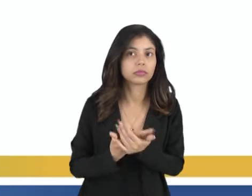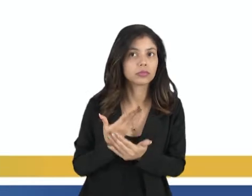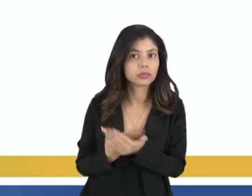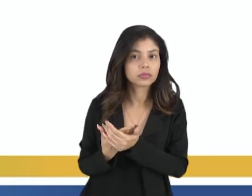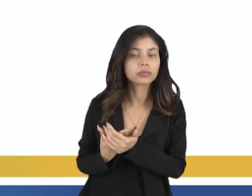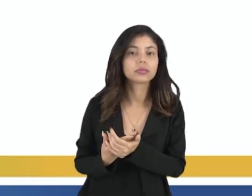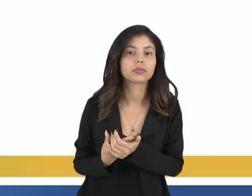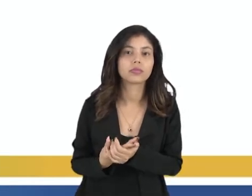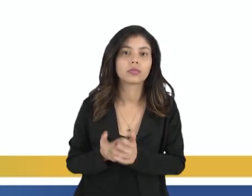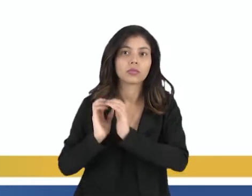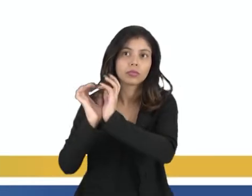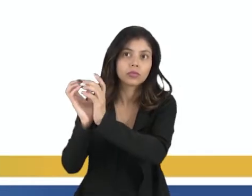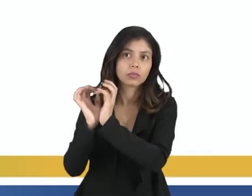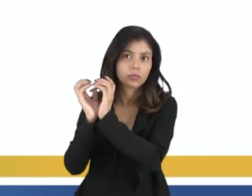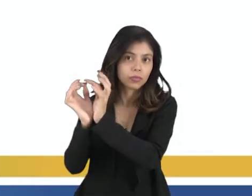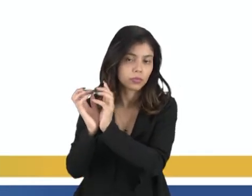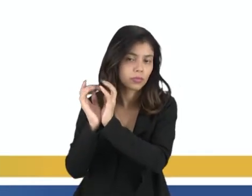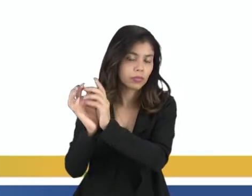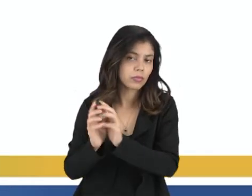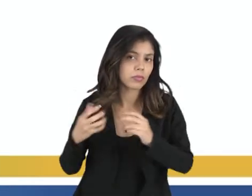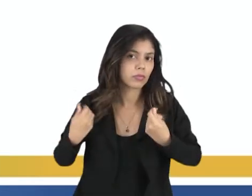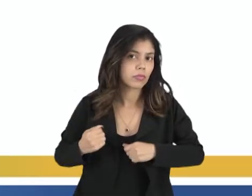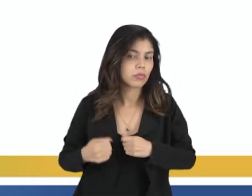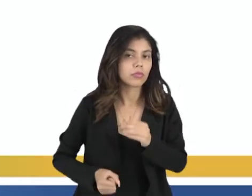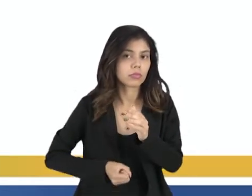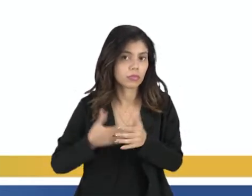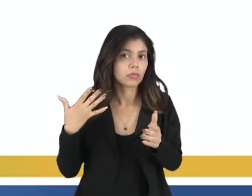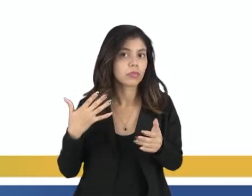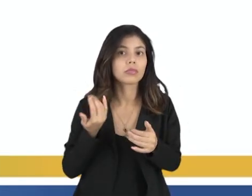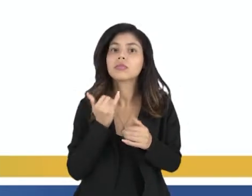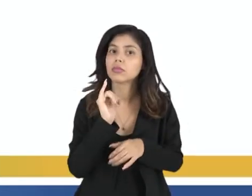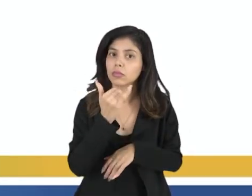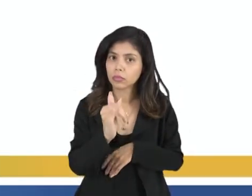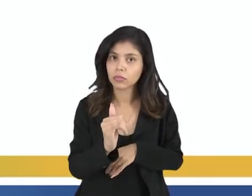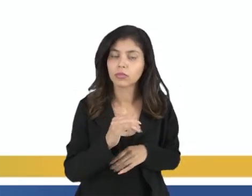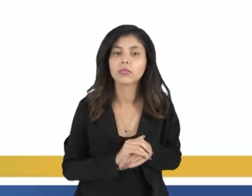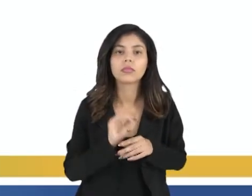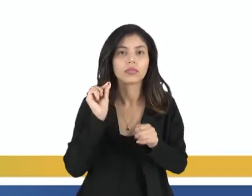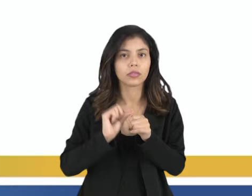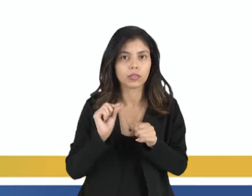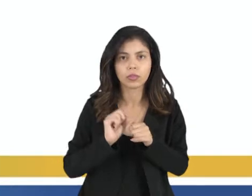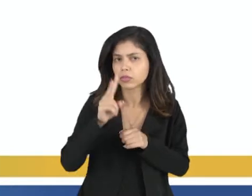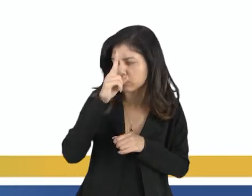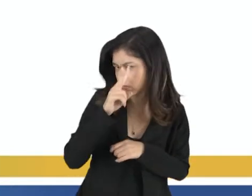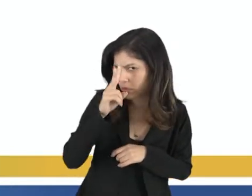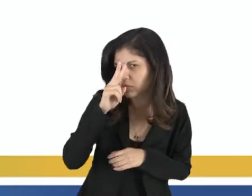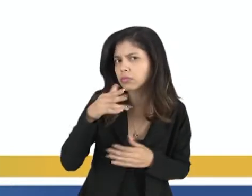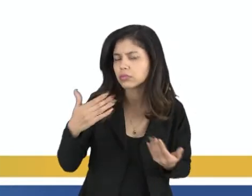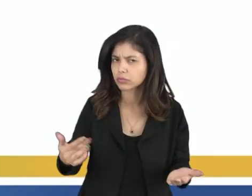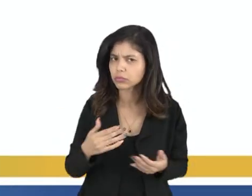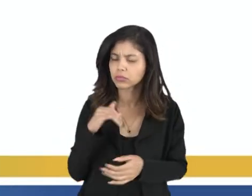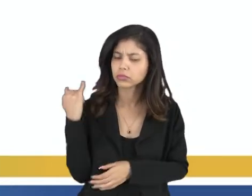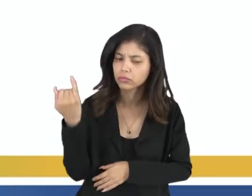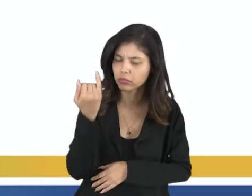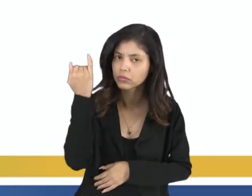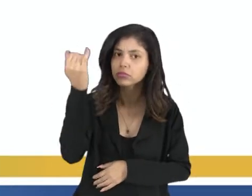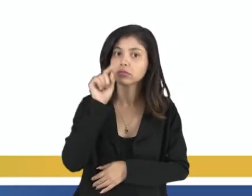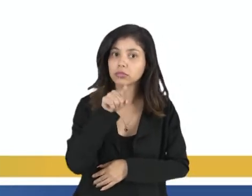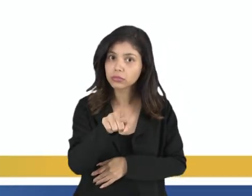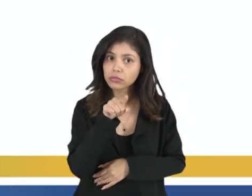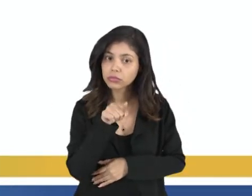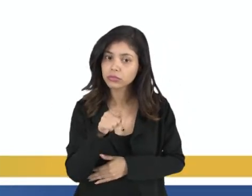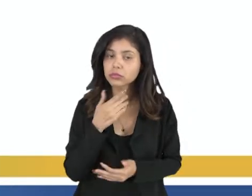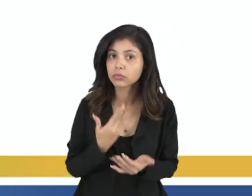o nosso cérebro, ele precisa de muita energia. Então, aqui vale ressaltar a importância de